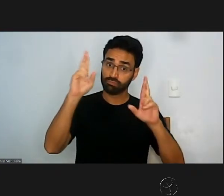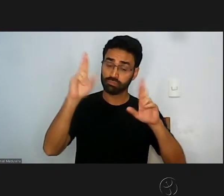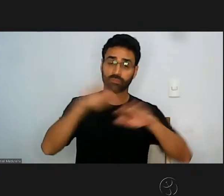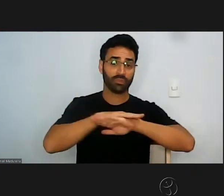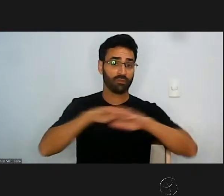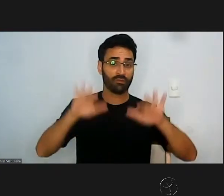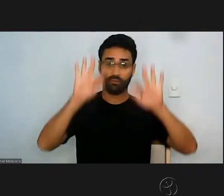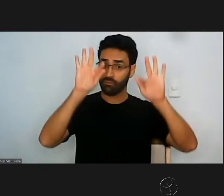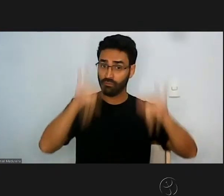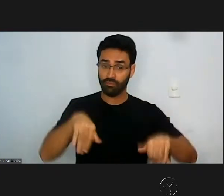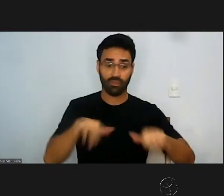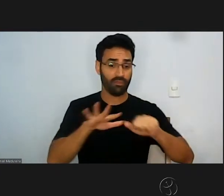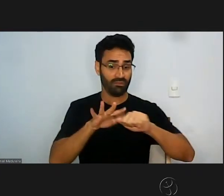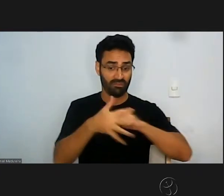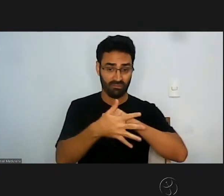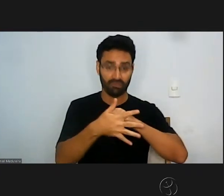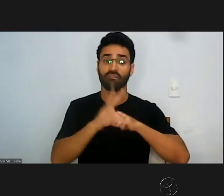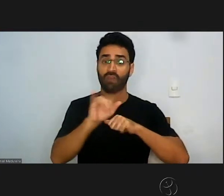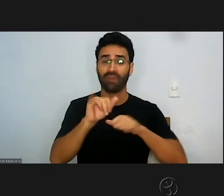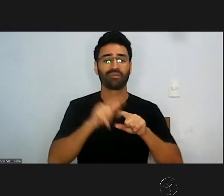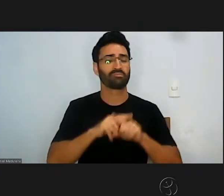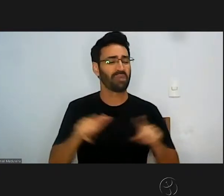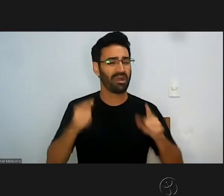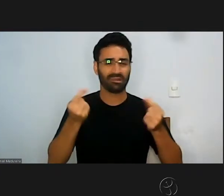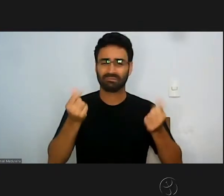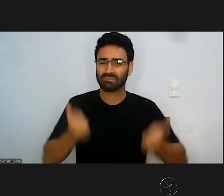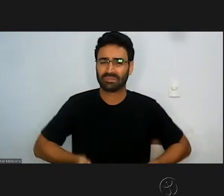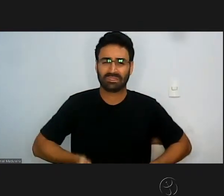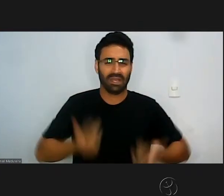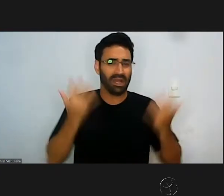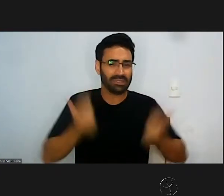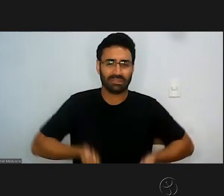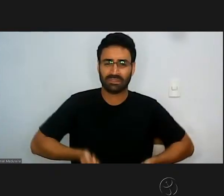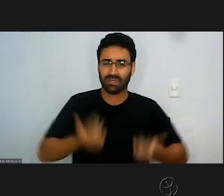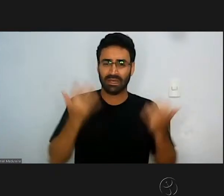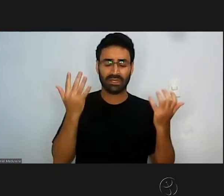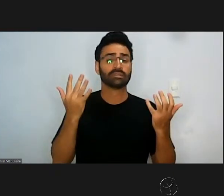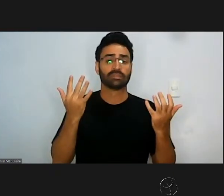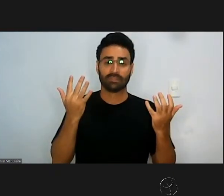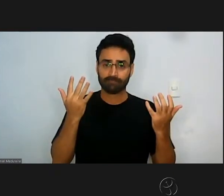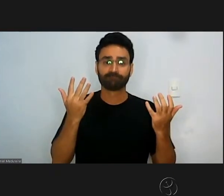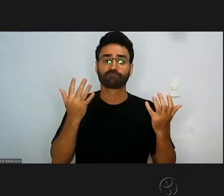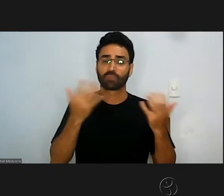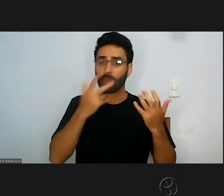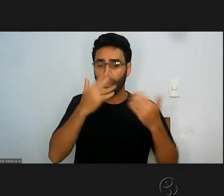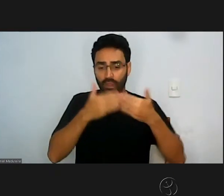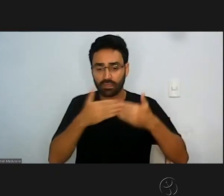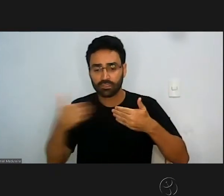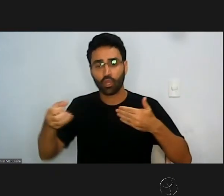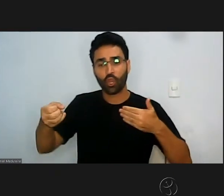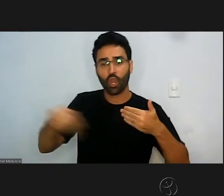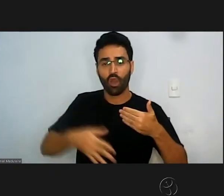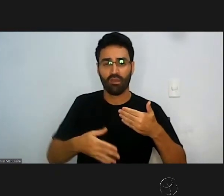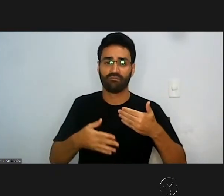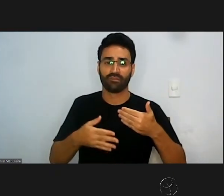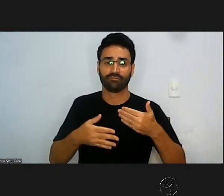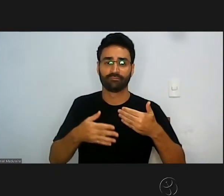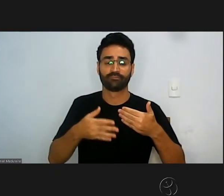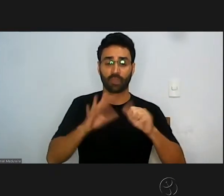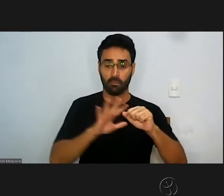um custo terrível e desnecessário, e um novo mundo vai surgir. Seus contornos ainda